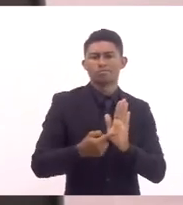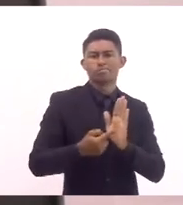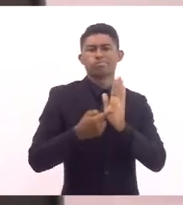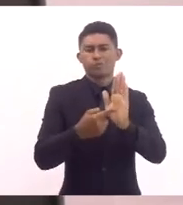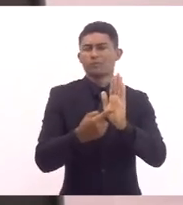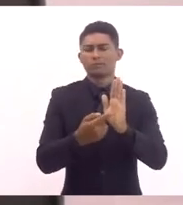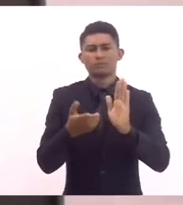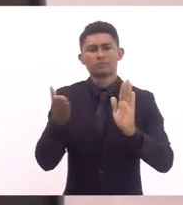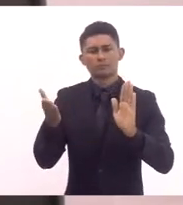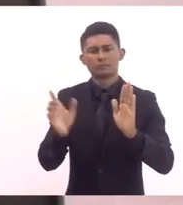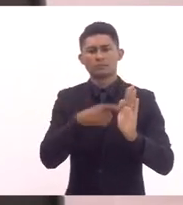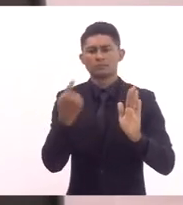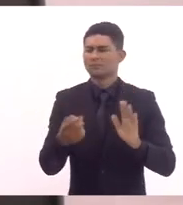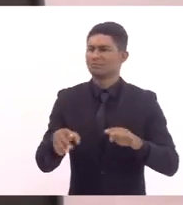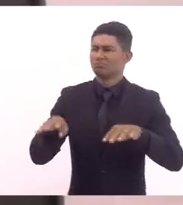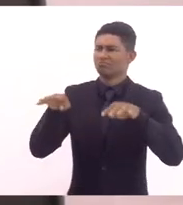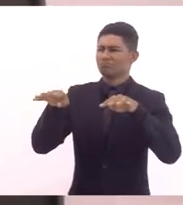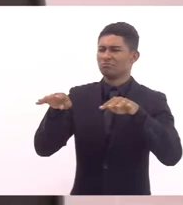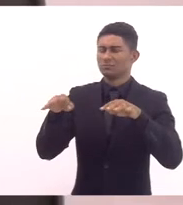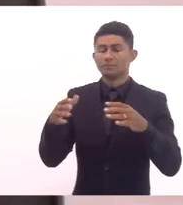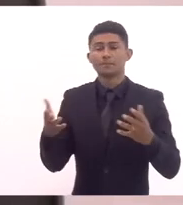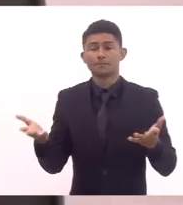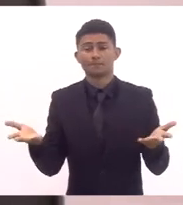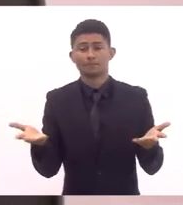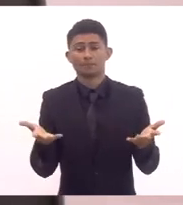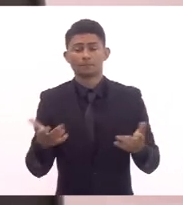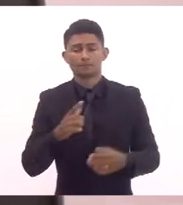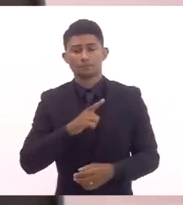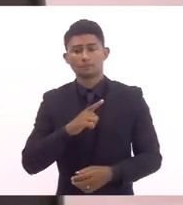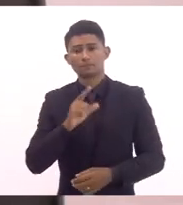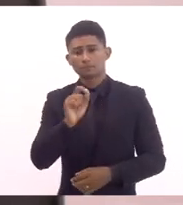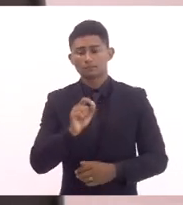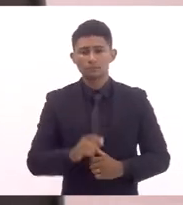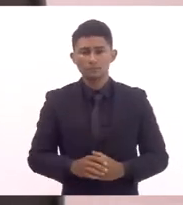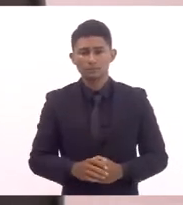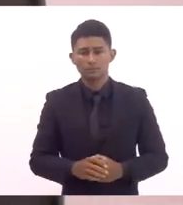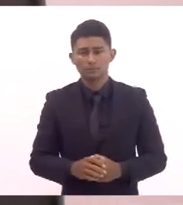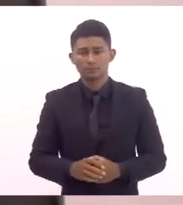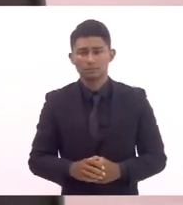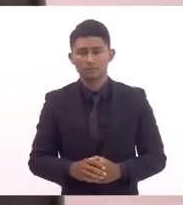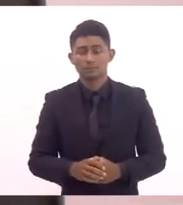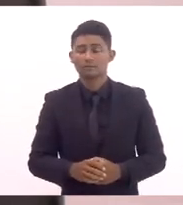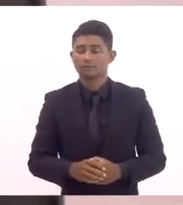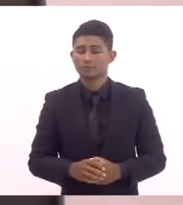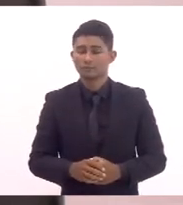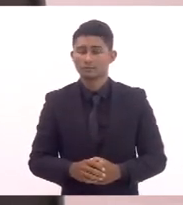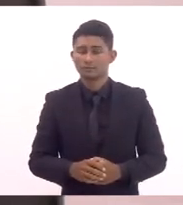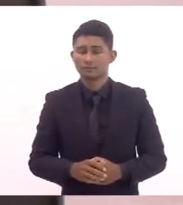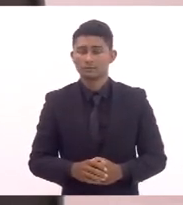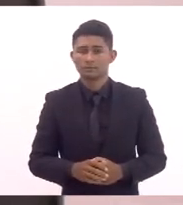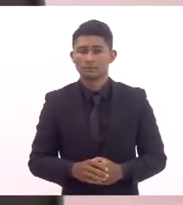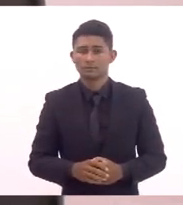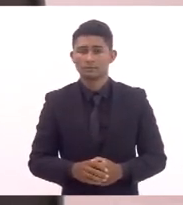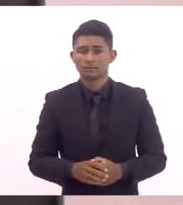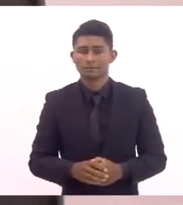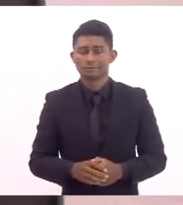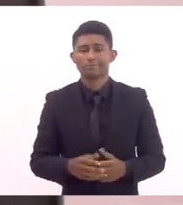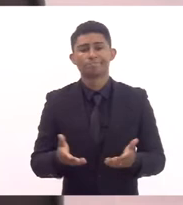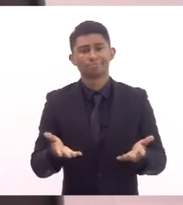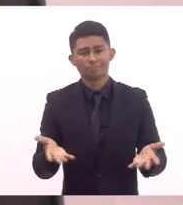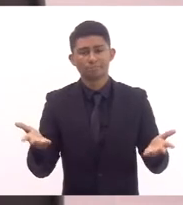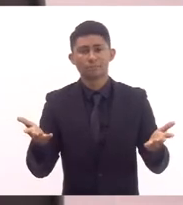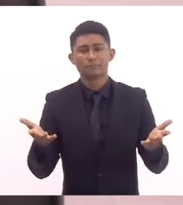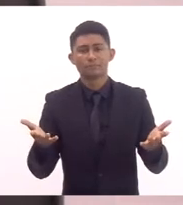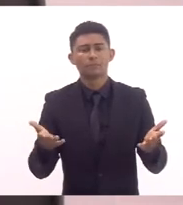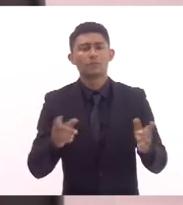que também nos chocou aí vem agora novamente a o Digimon ti